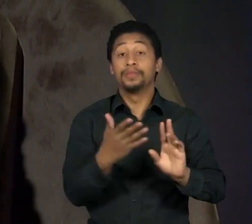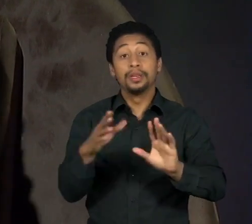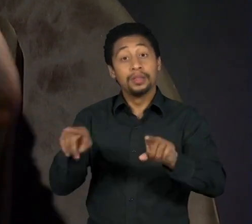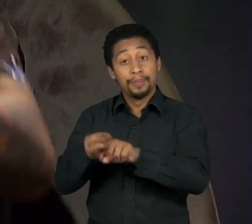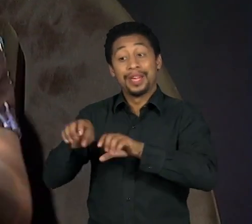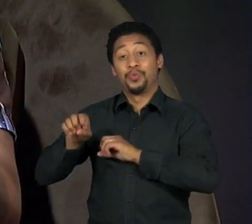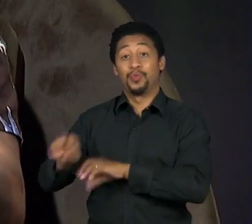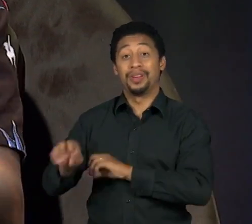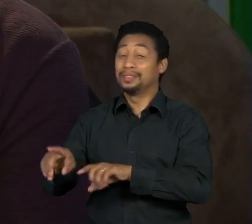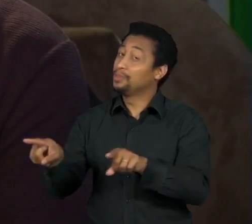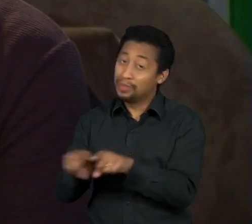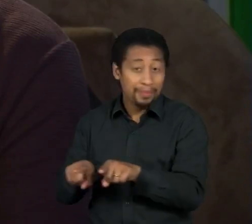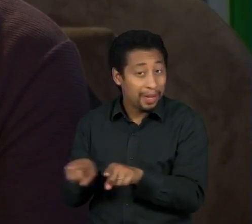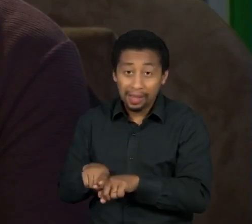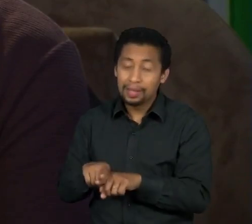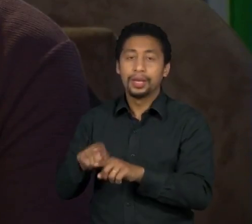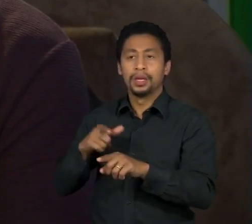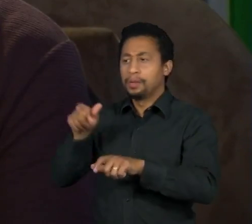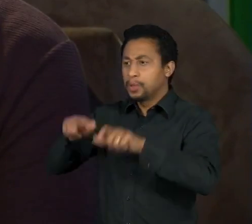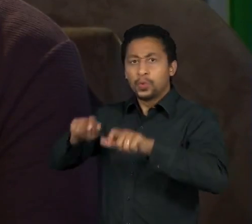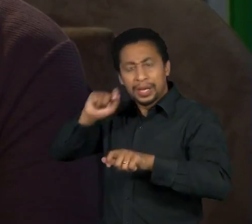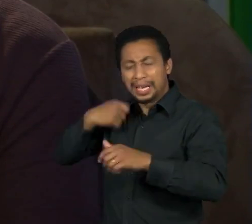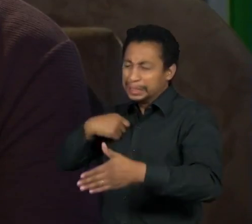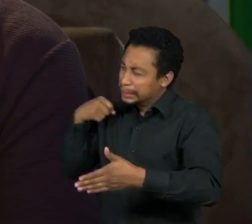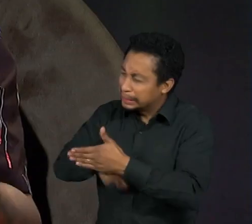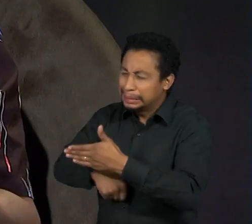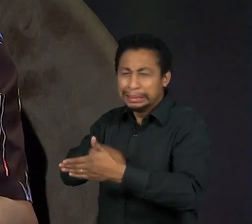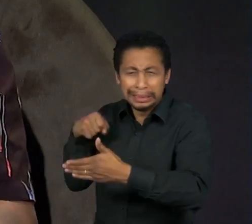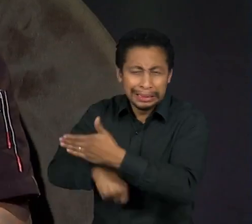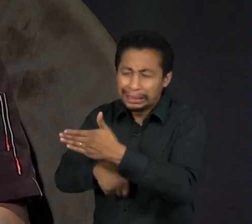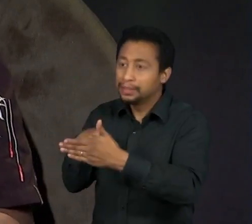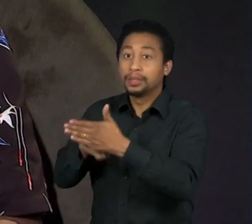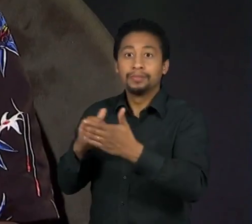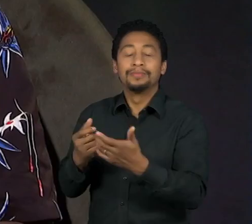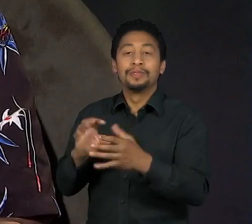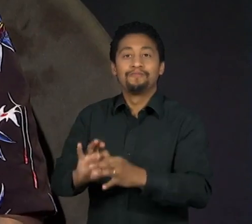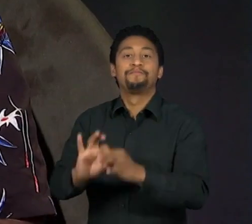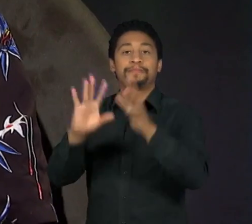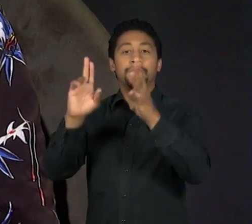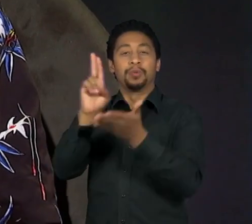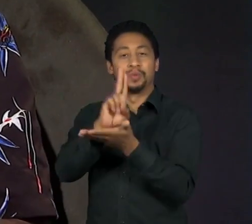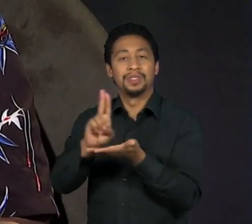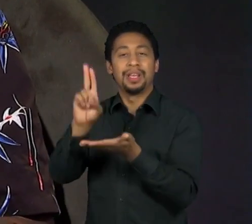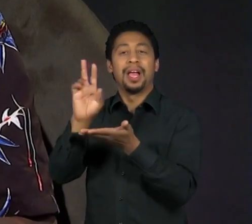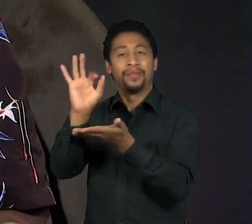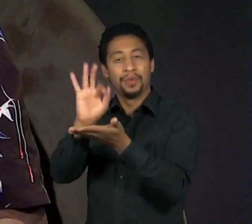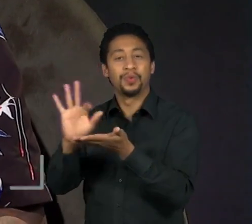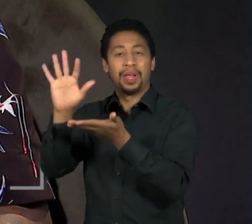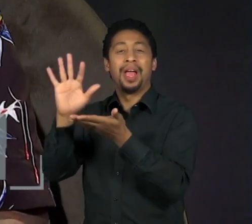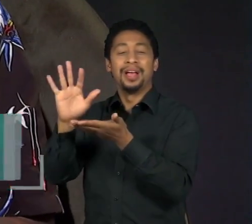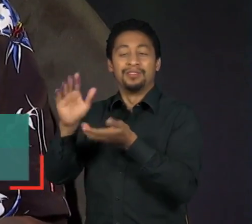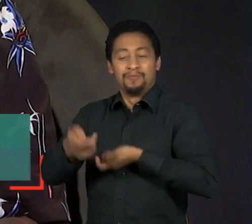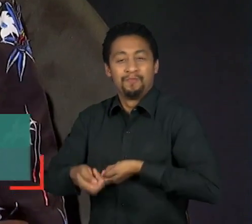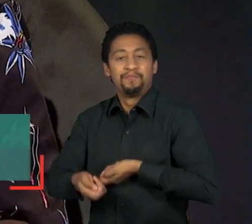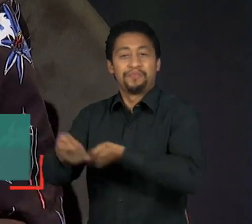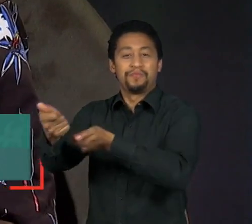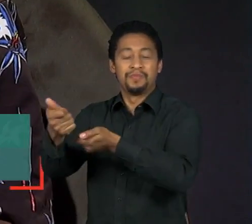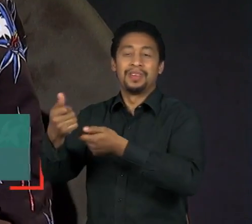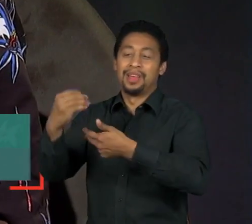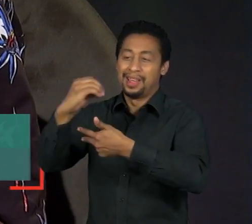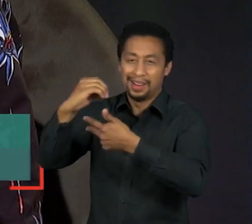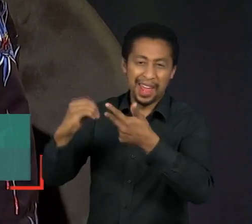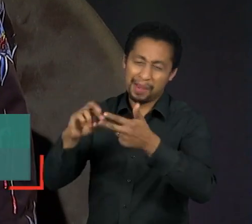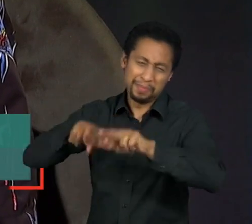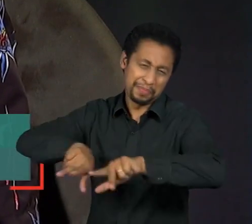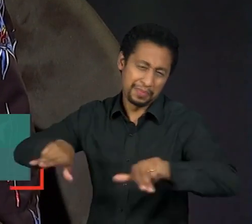eles fazem? Eles barram o acesso deles ao mercado de trabalho. Quando você consegue superar todas essas barreiras, você é posto para fora